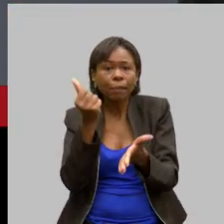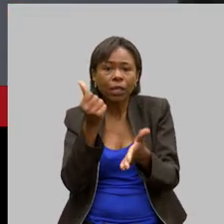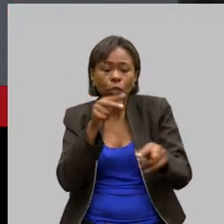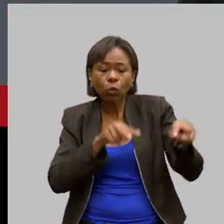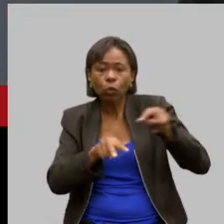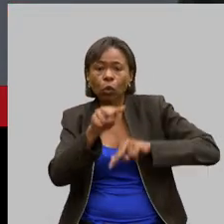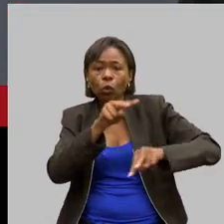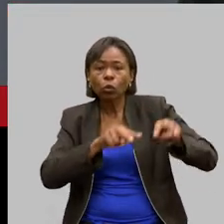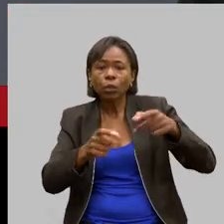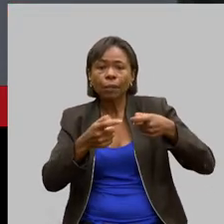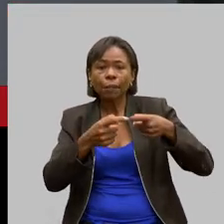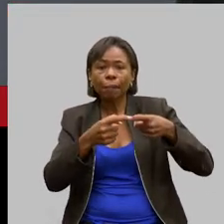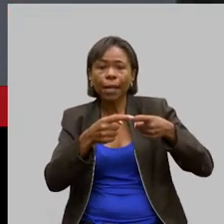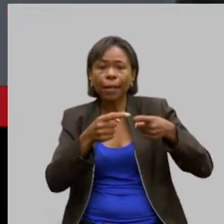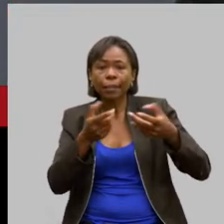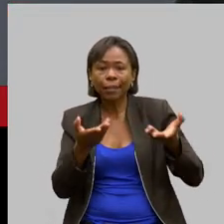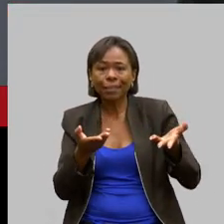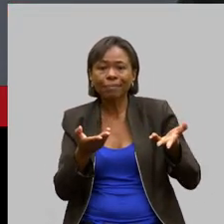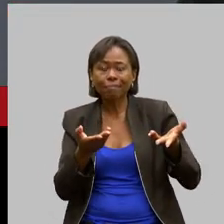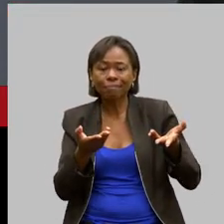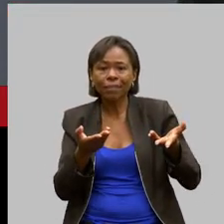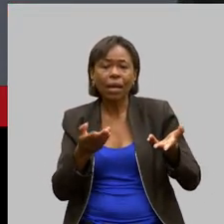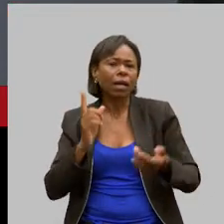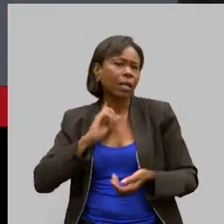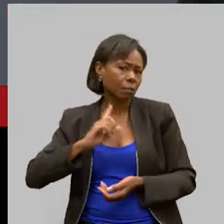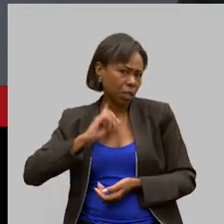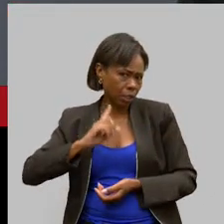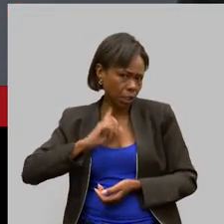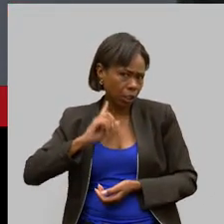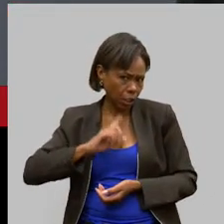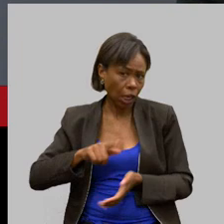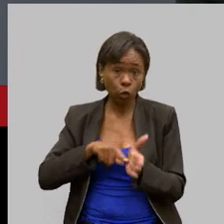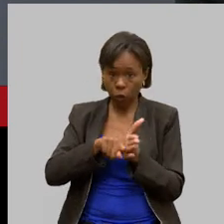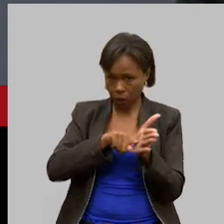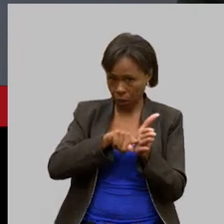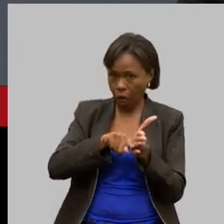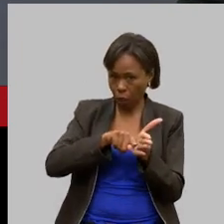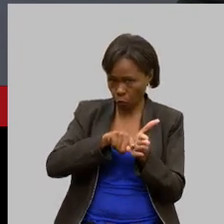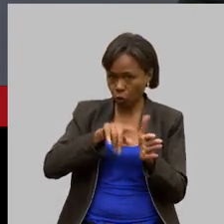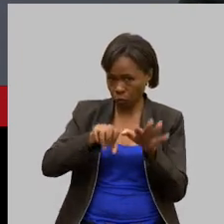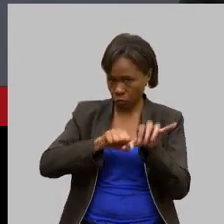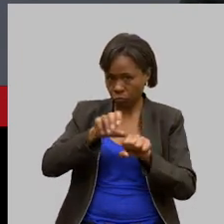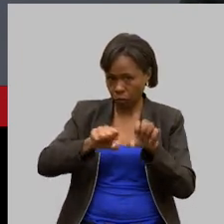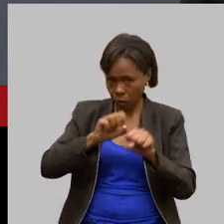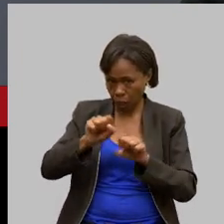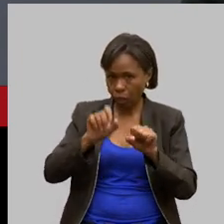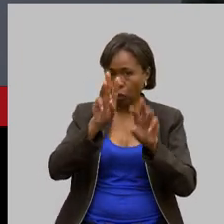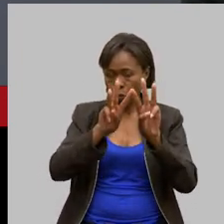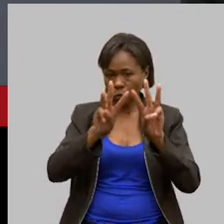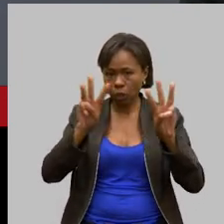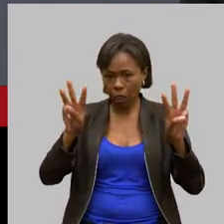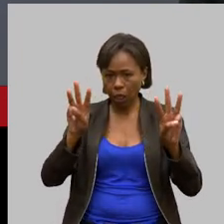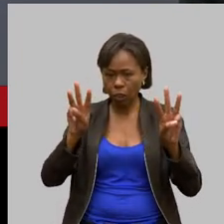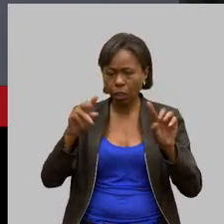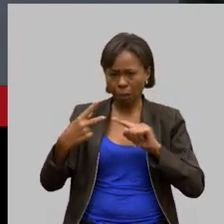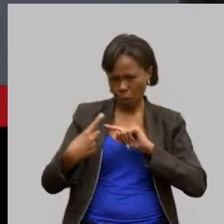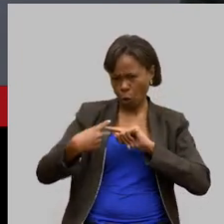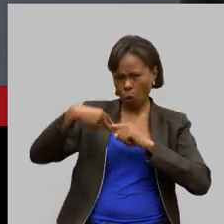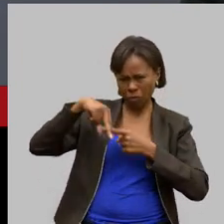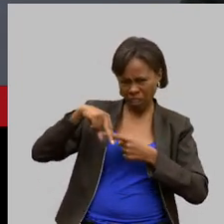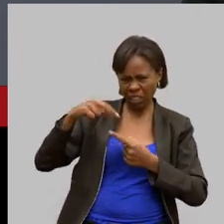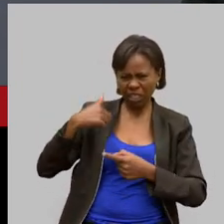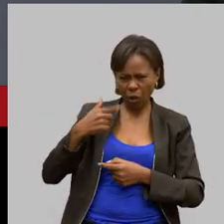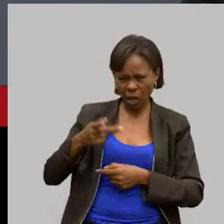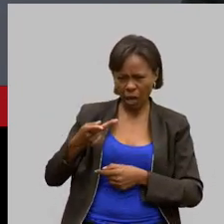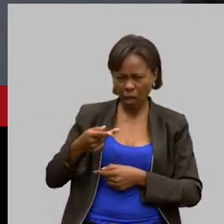pra realidade do Estado de Minas Gerais que segundo dados que eu busquei no site da ces me corrija Se eu estiver errado não tem